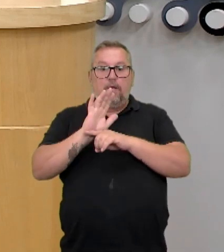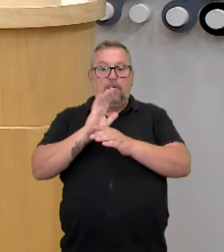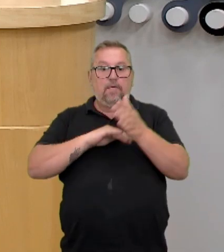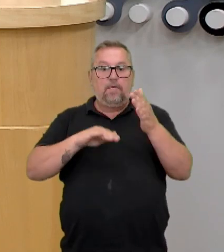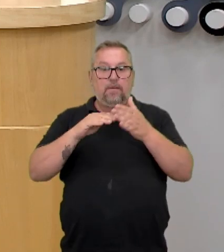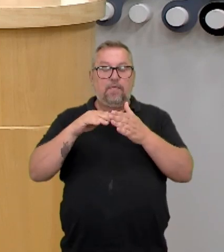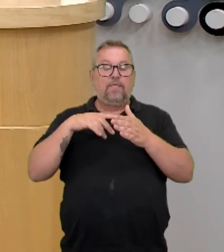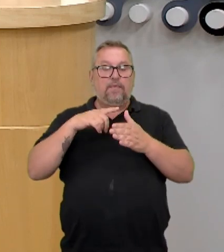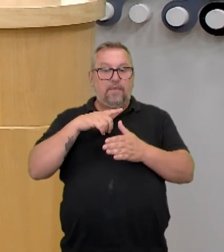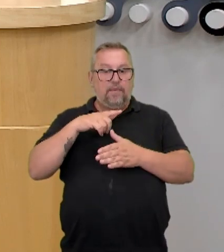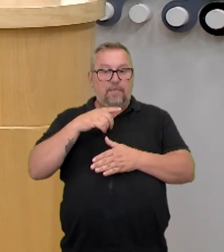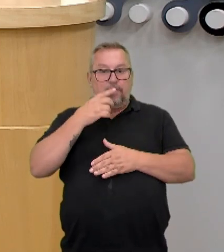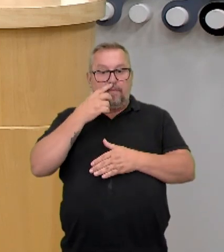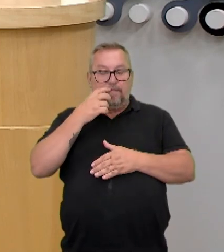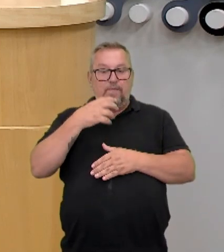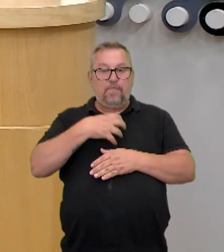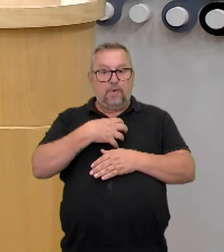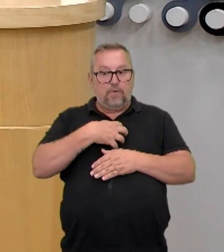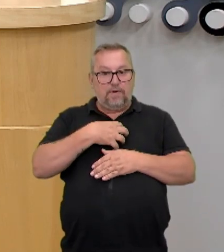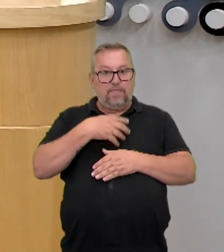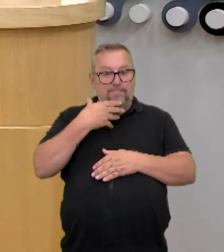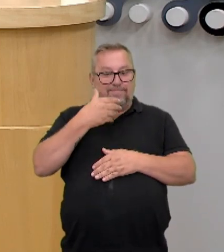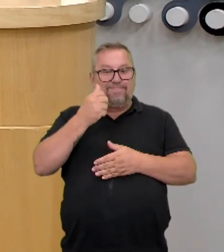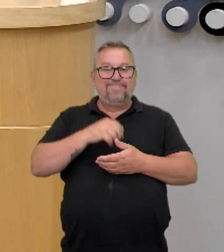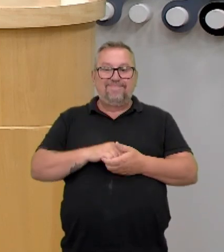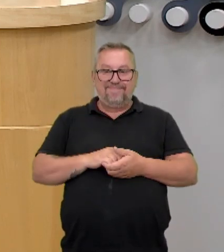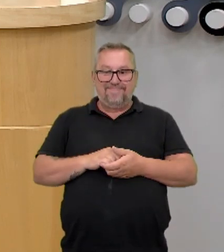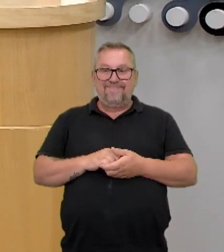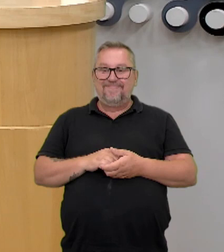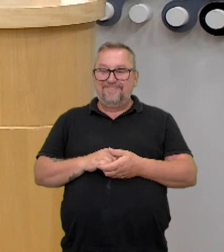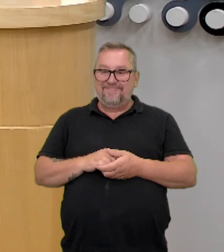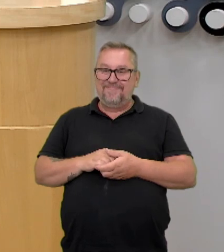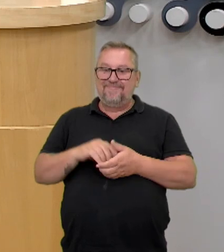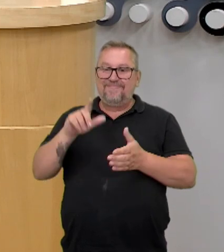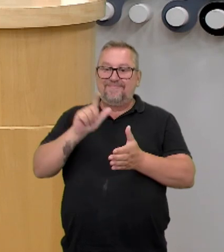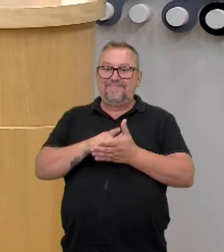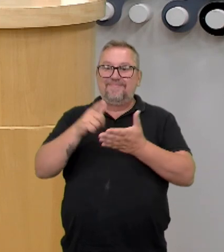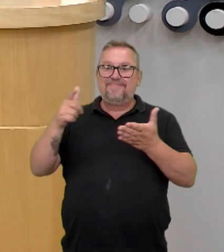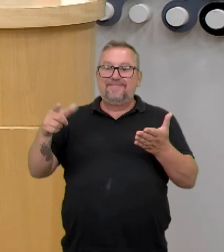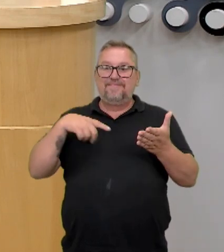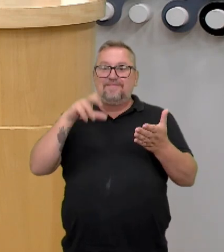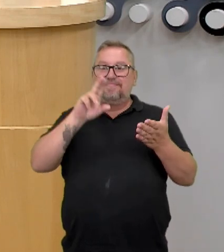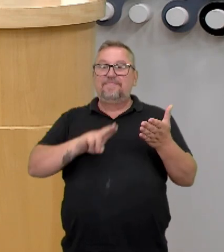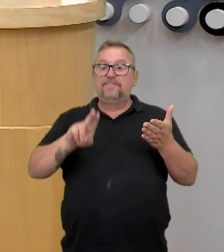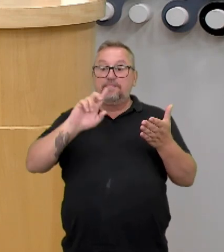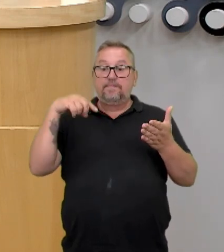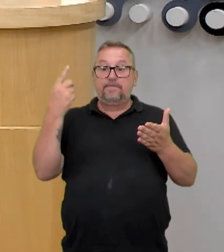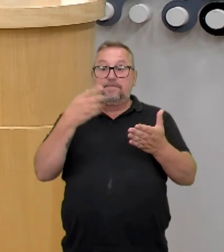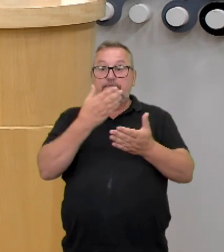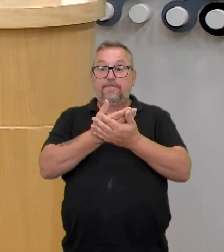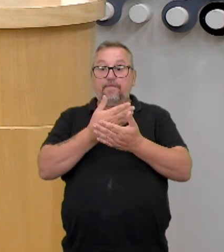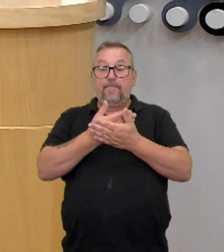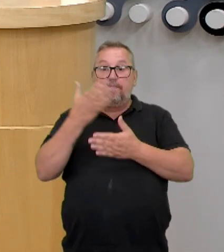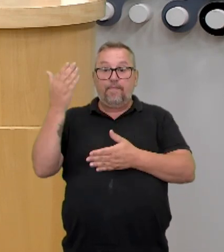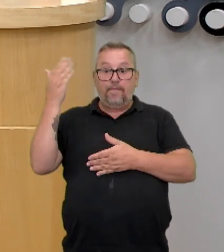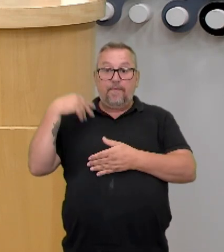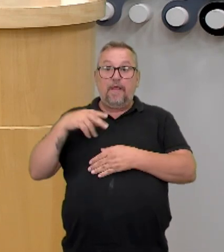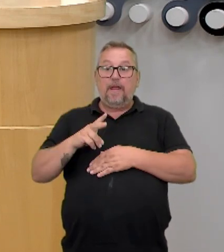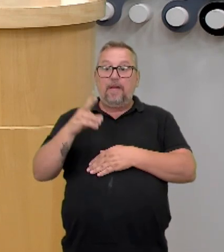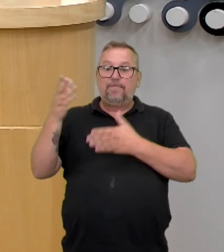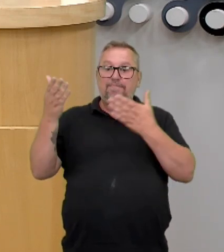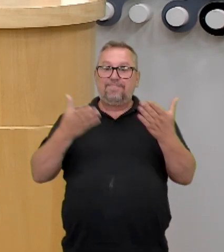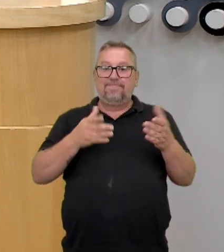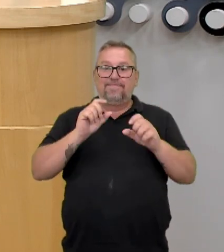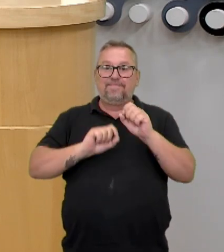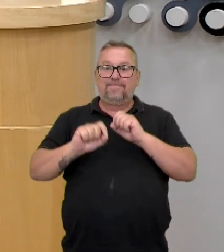as outras a terem uma condição quase que similar, né? E os jornais, um termo que a gente usou na nossa aula também do computador, sempre trazendo, né?